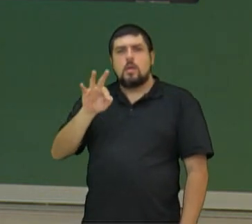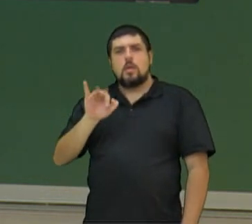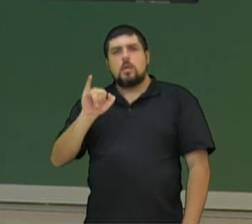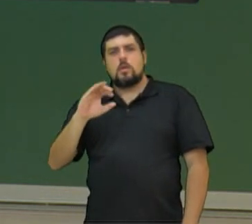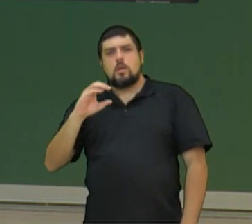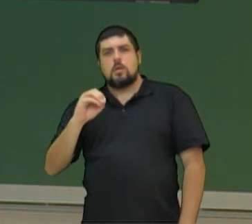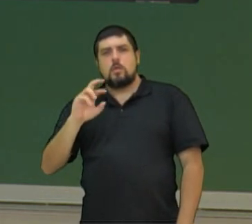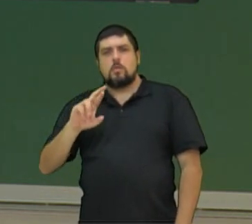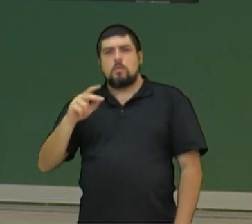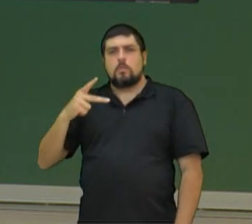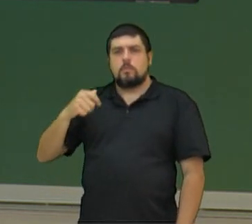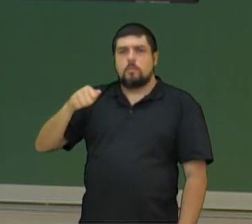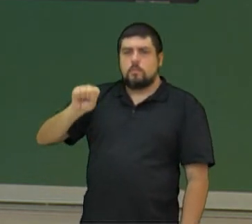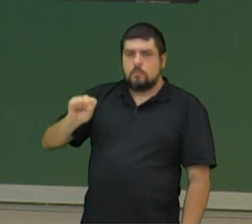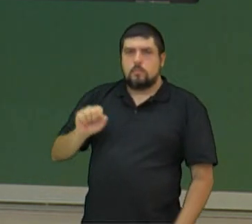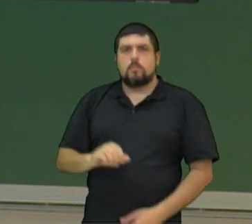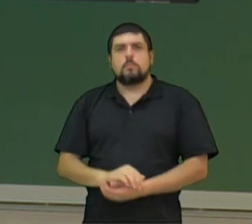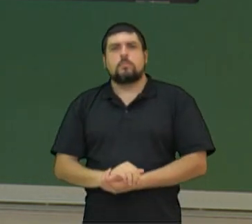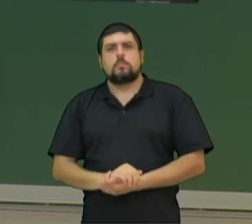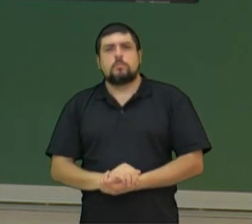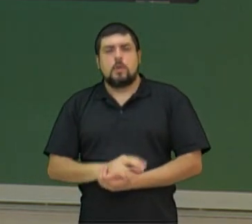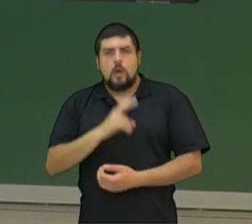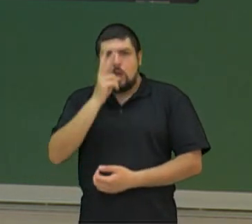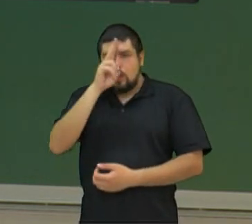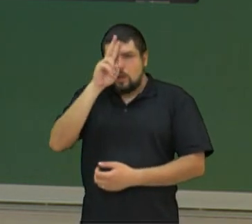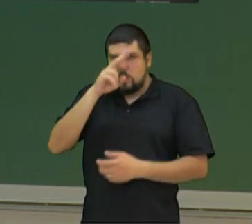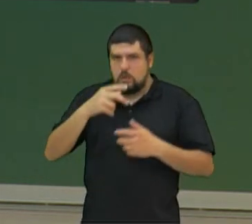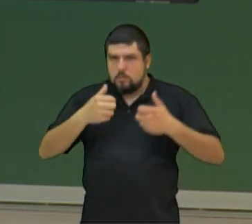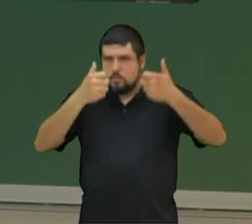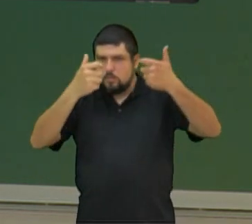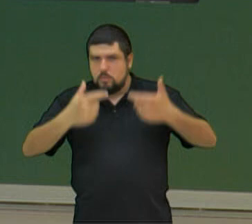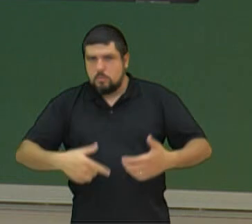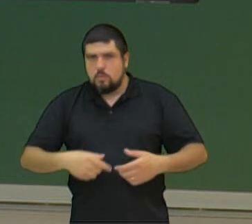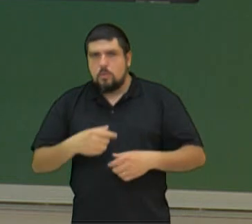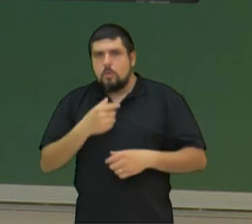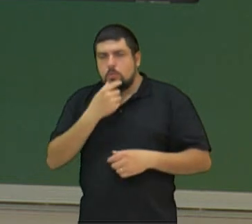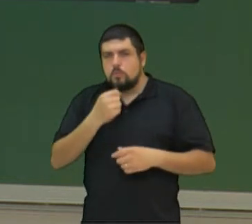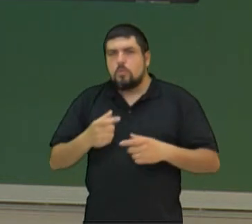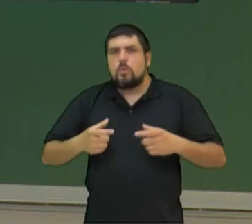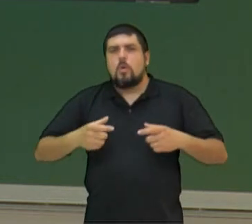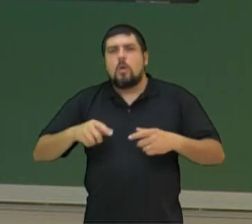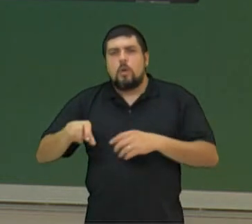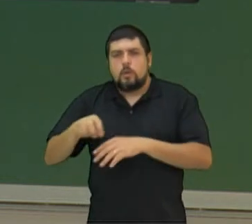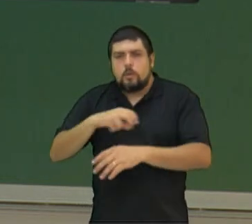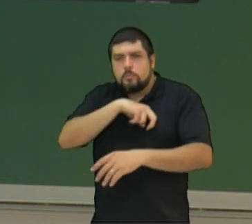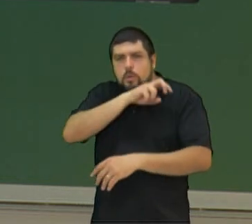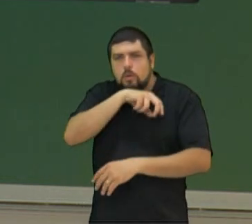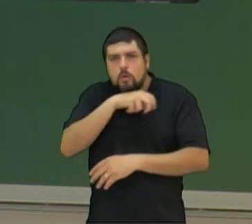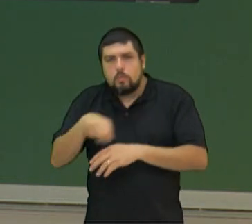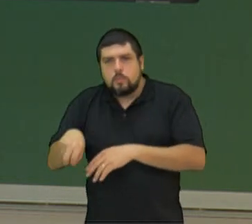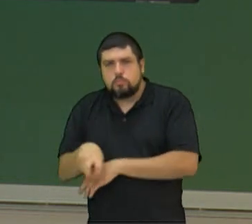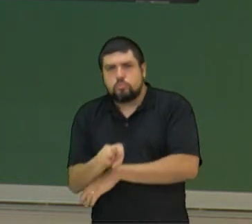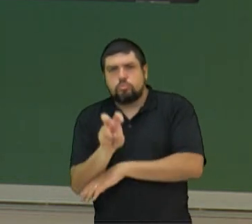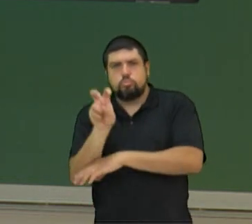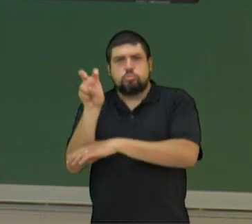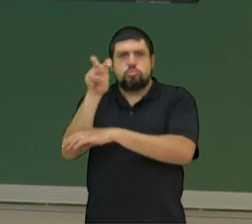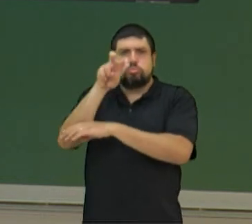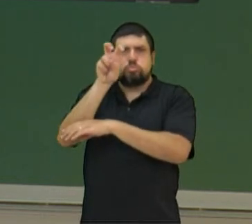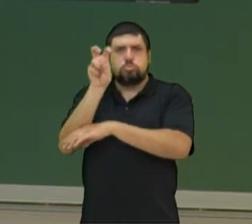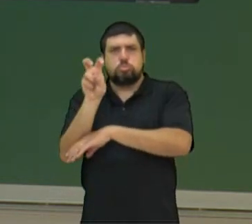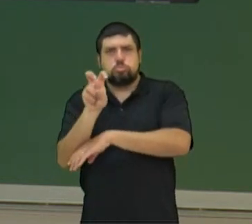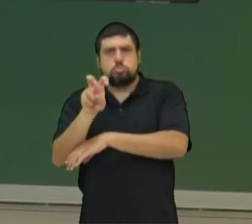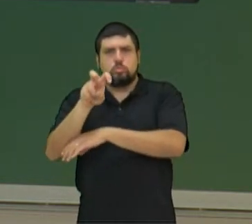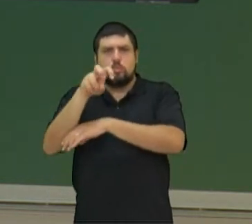nós falamos, inclusive, do caso da Naja, que picou, né, aquele rapaz que tinha, né, uma